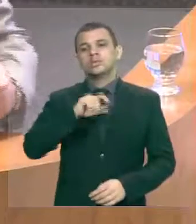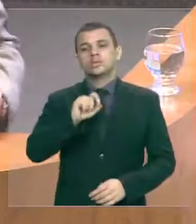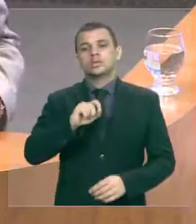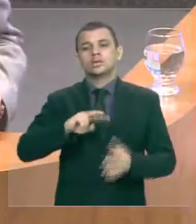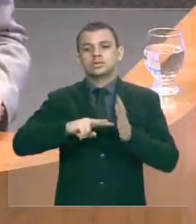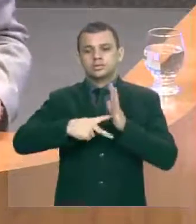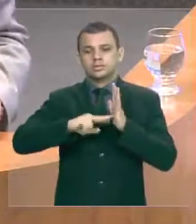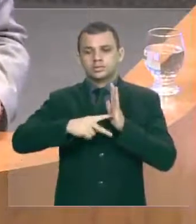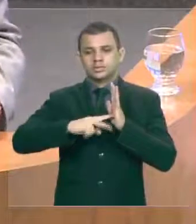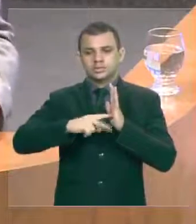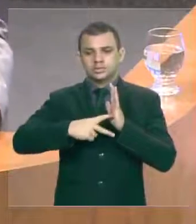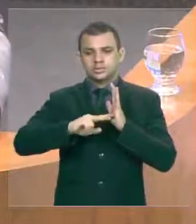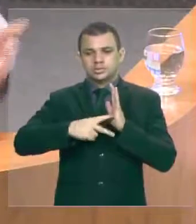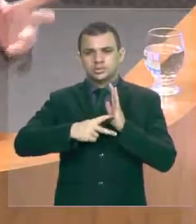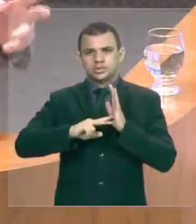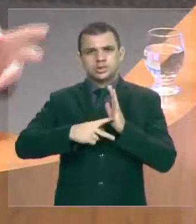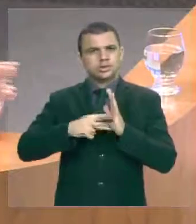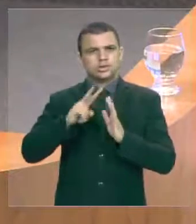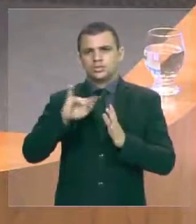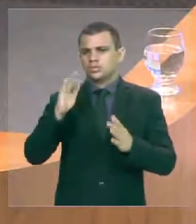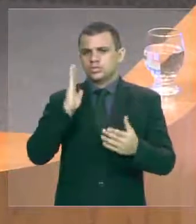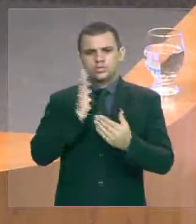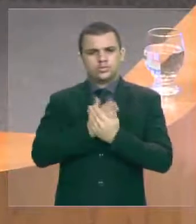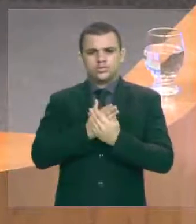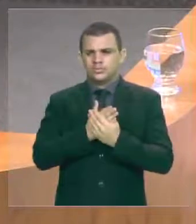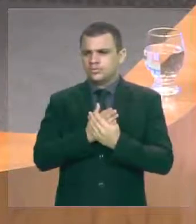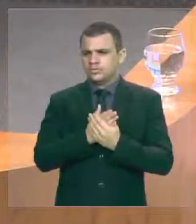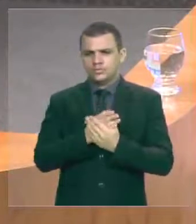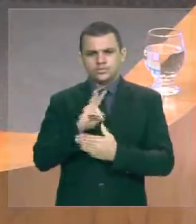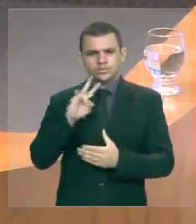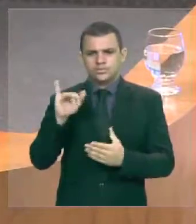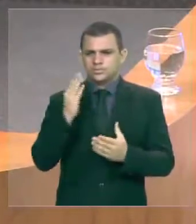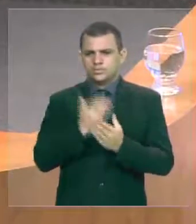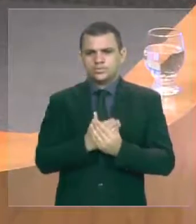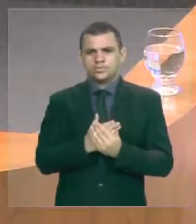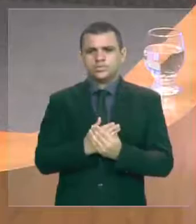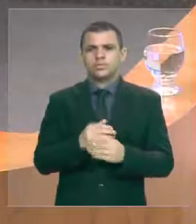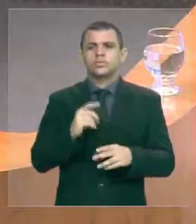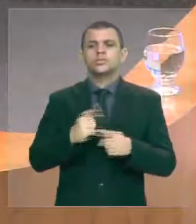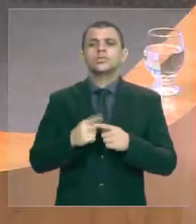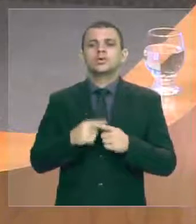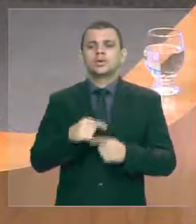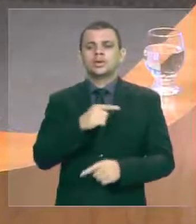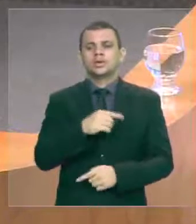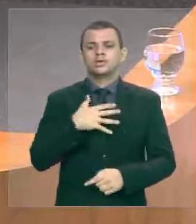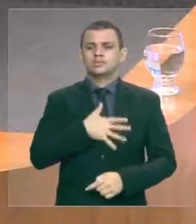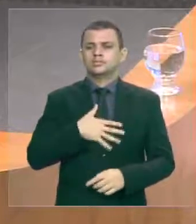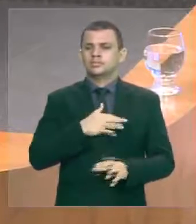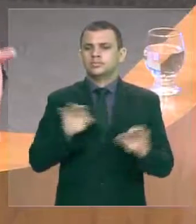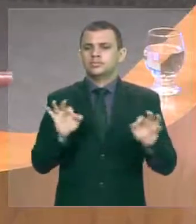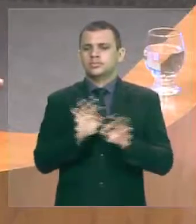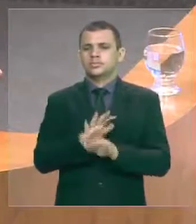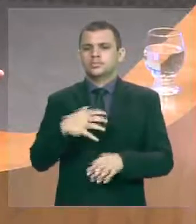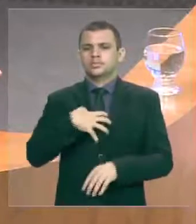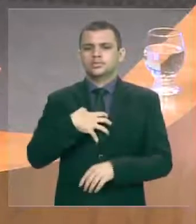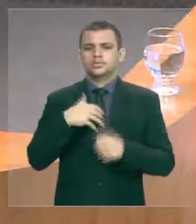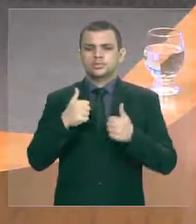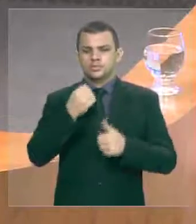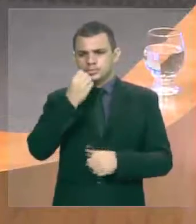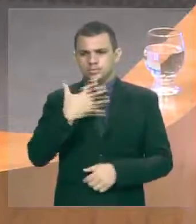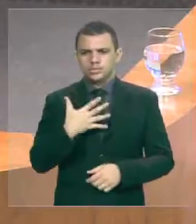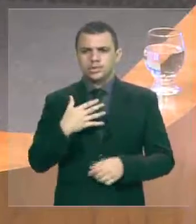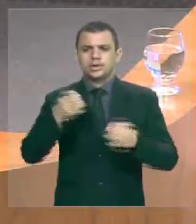não entraria com nenhuma medida na justiça, porque ele estava satisfeito com as explicações